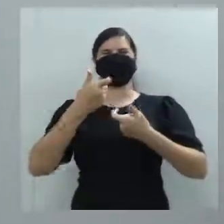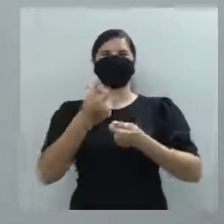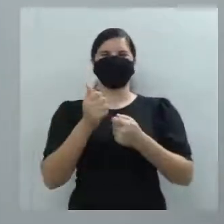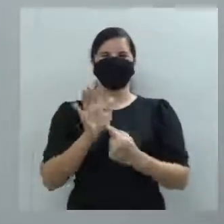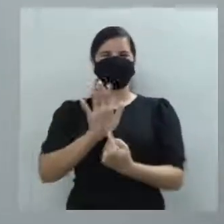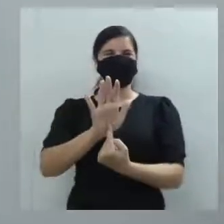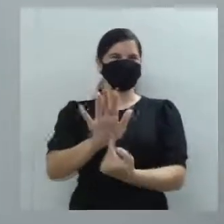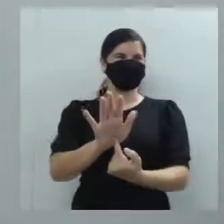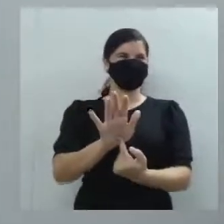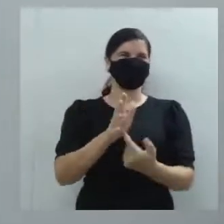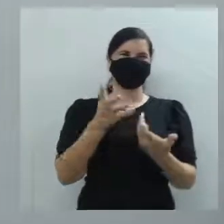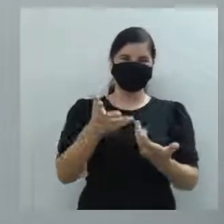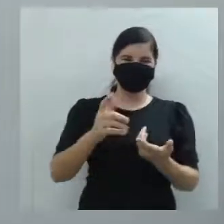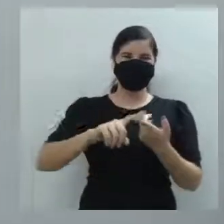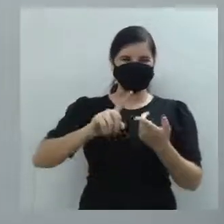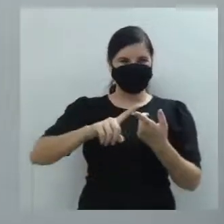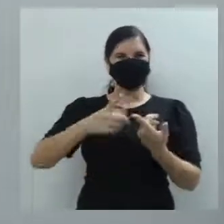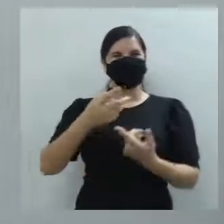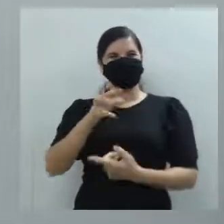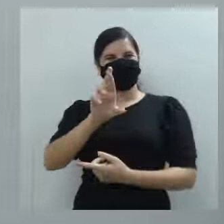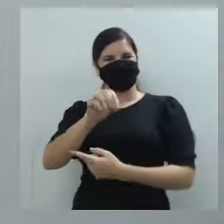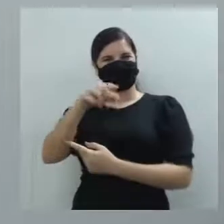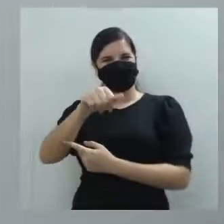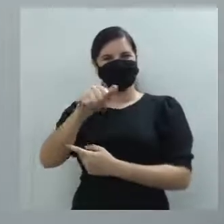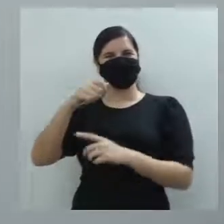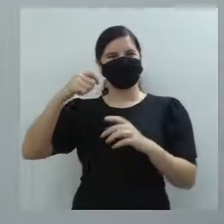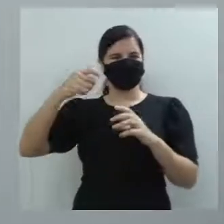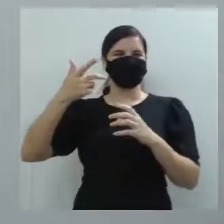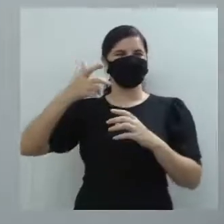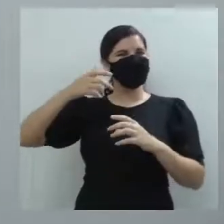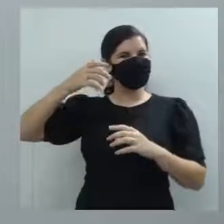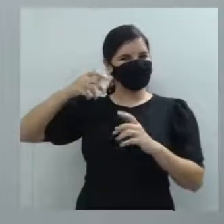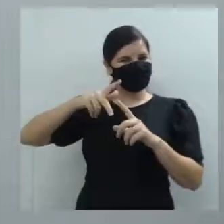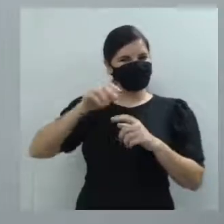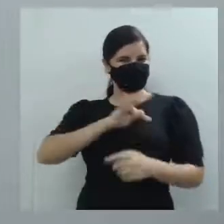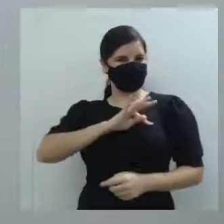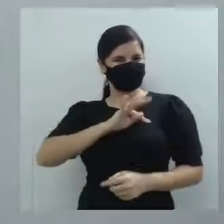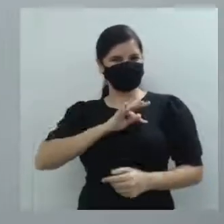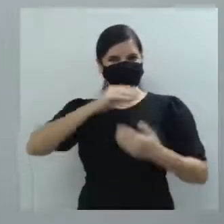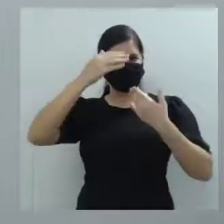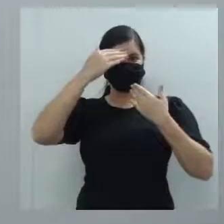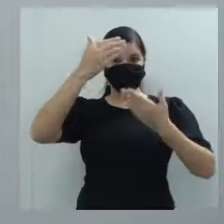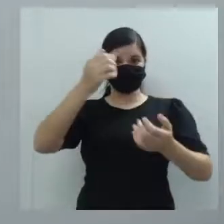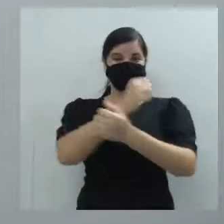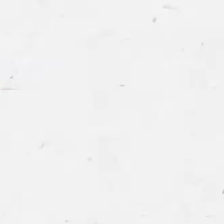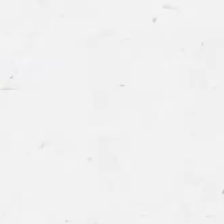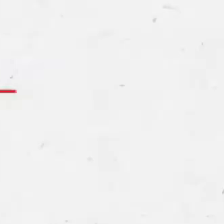apresentação e ao nosso Ronaldo aqui do som. Forte abraço, professor Robson.